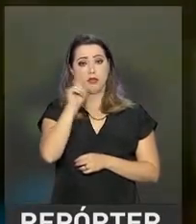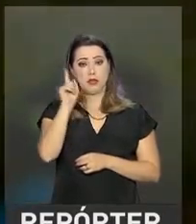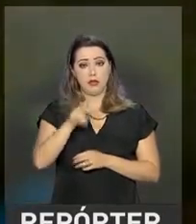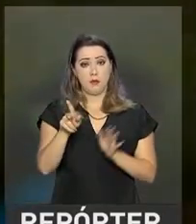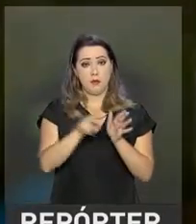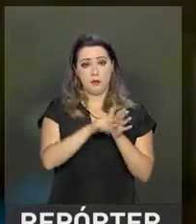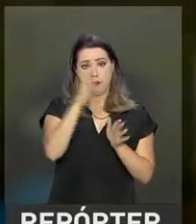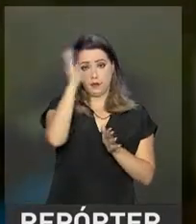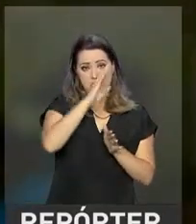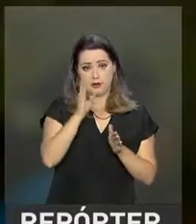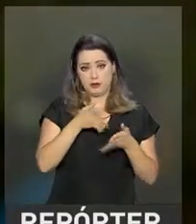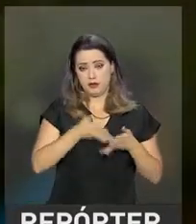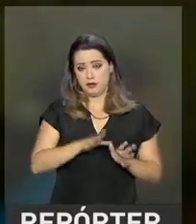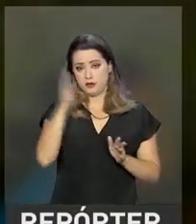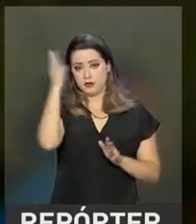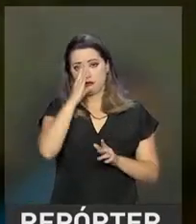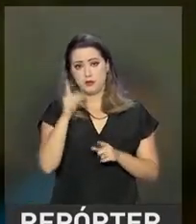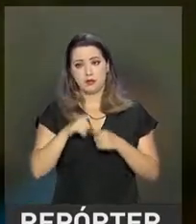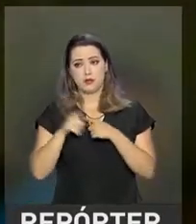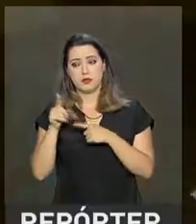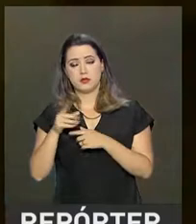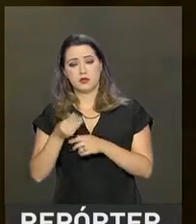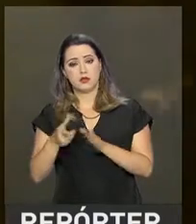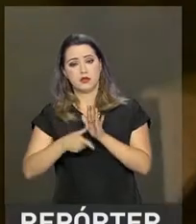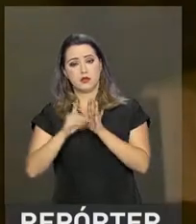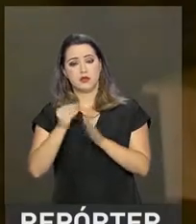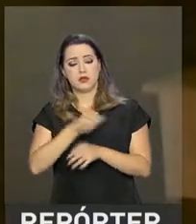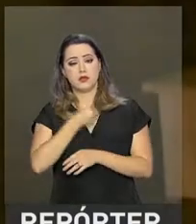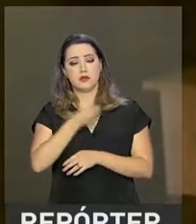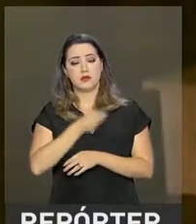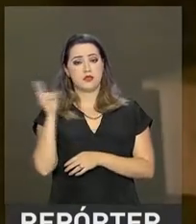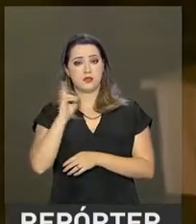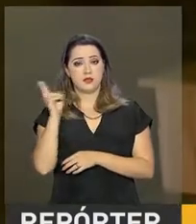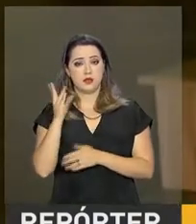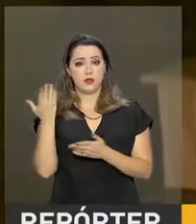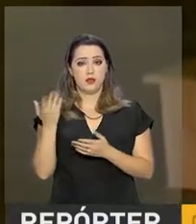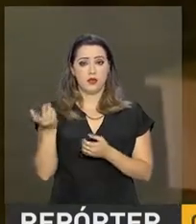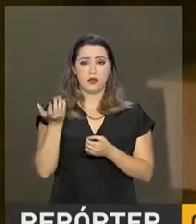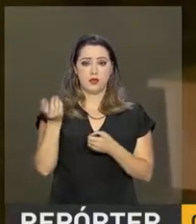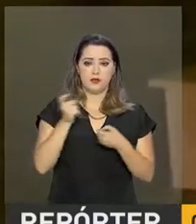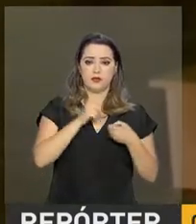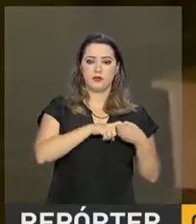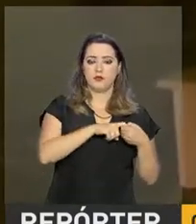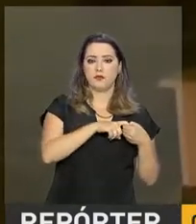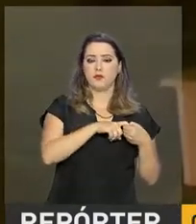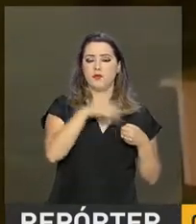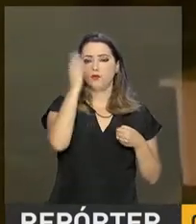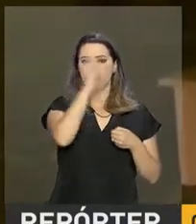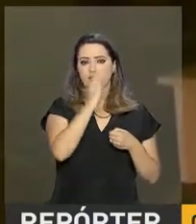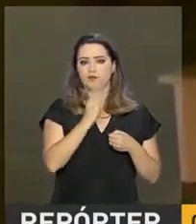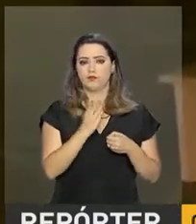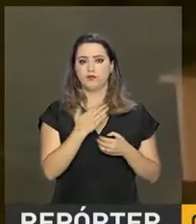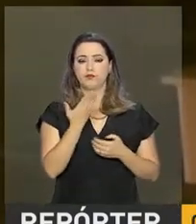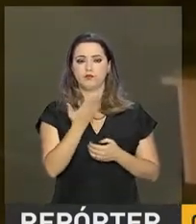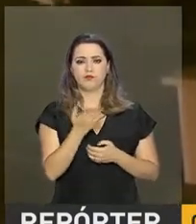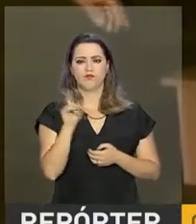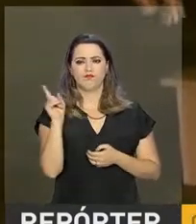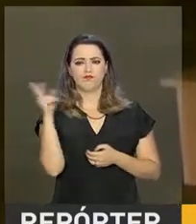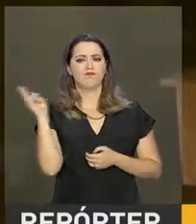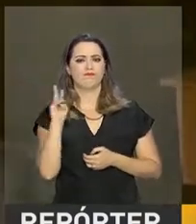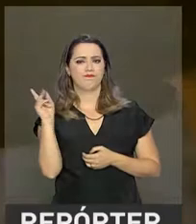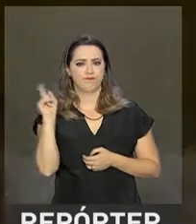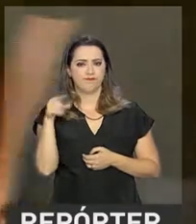que com a crise econômica decidiu voltar ao brasil está só econômica que está passando é país em venezuela é muito difícil